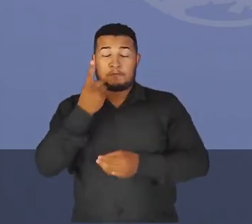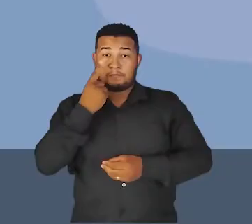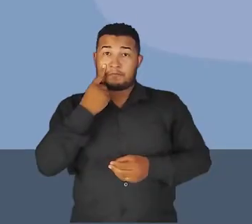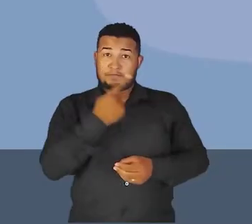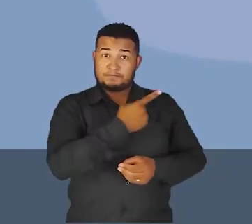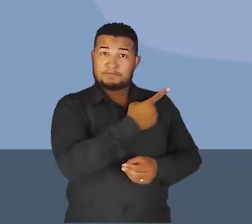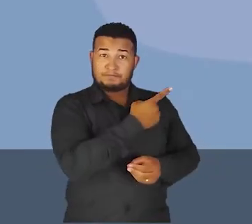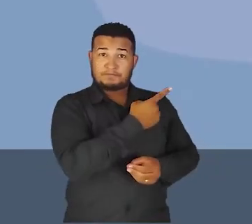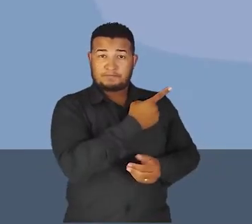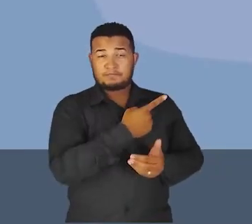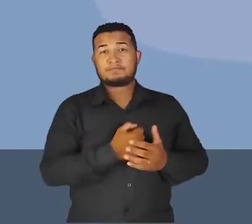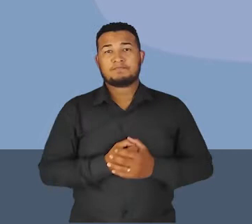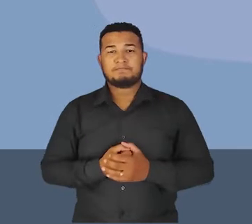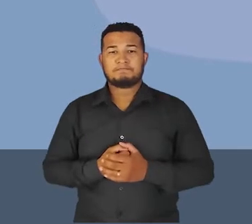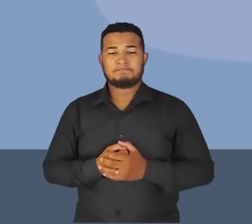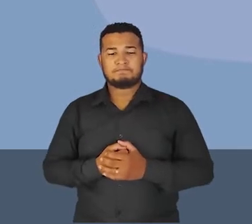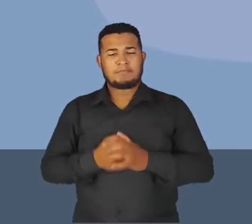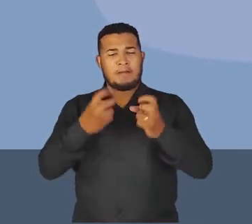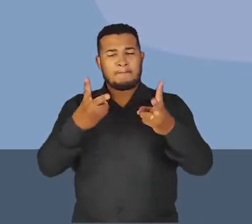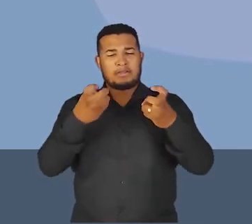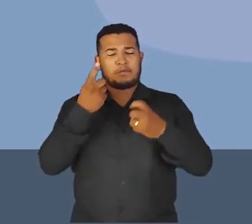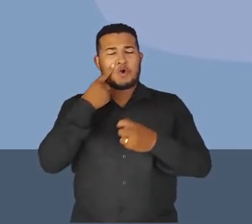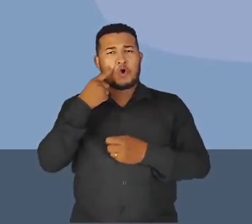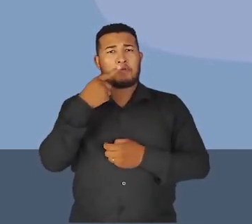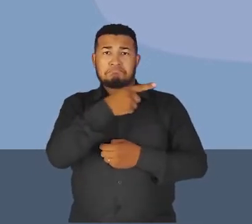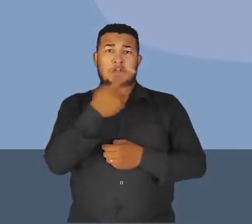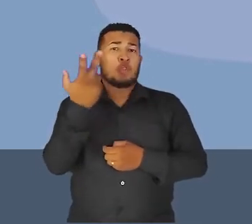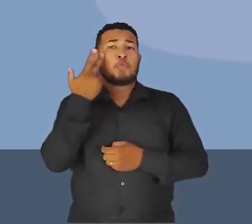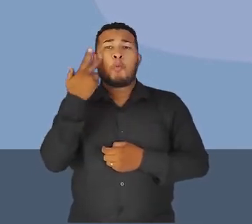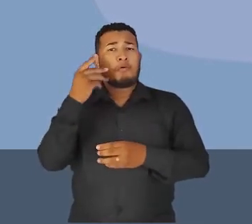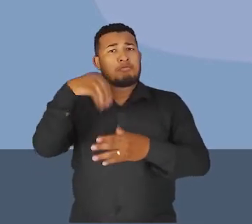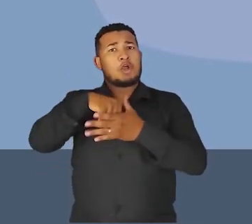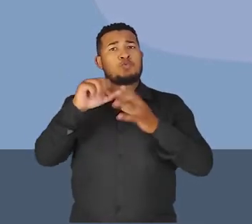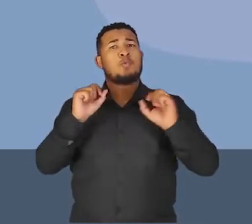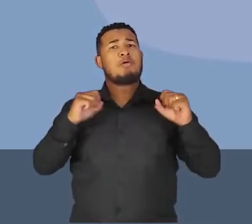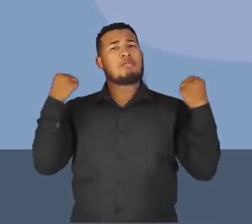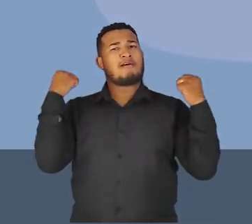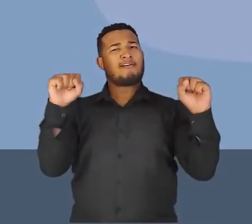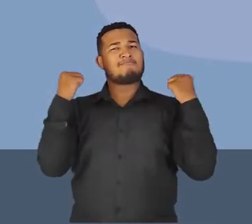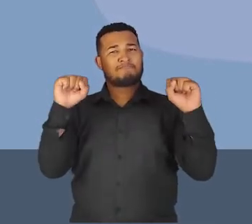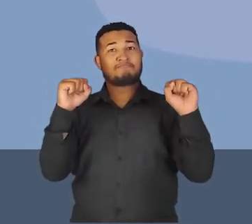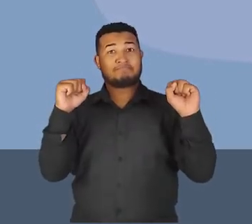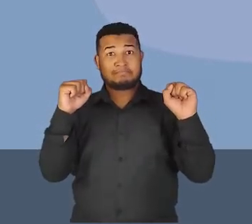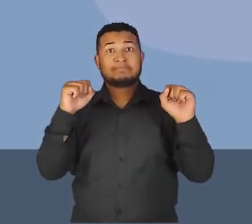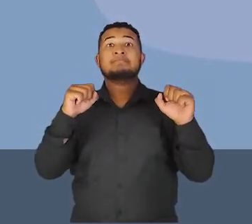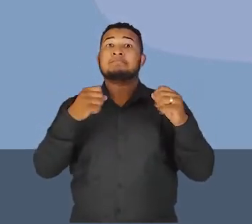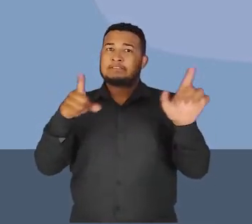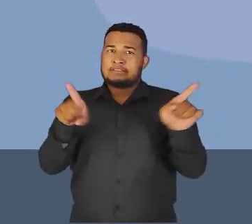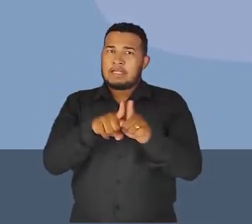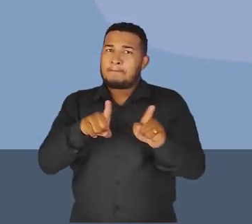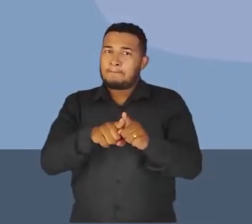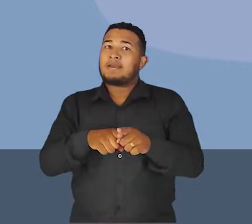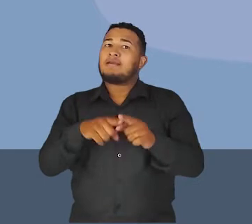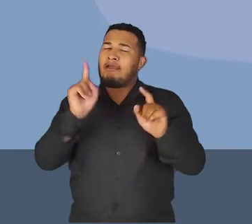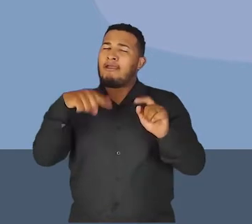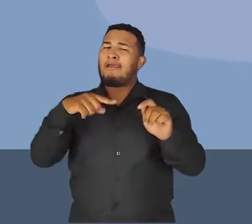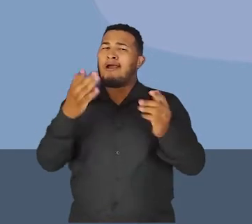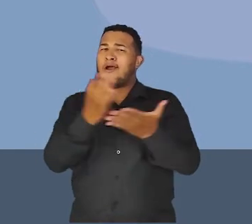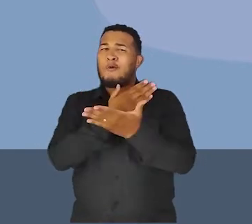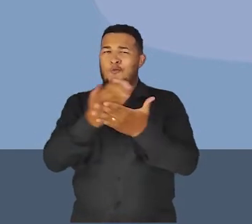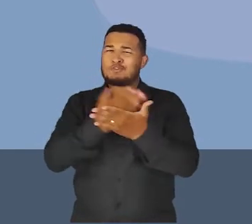lá no slide. Observe esse caso, que é comum nas academias, né? Por sinal, mais tarde vão até fazer esse